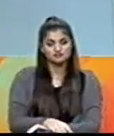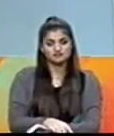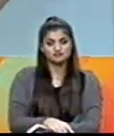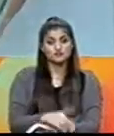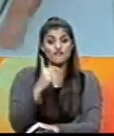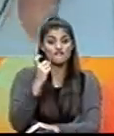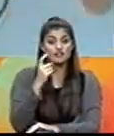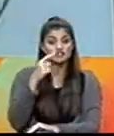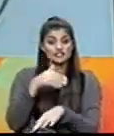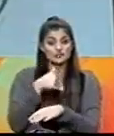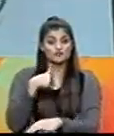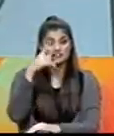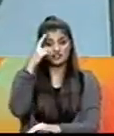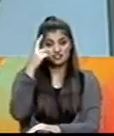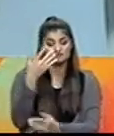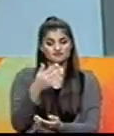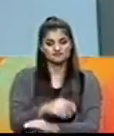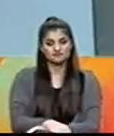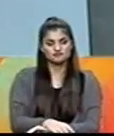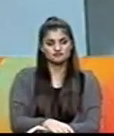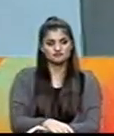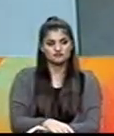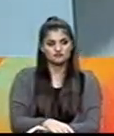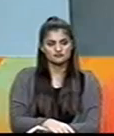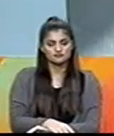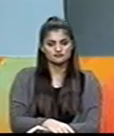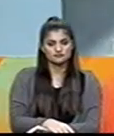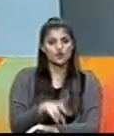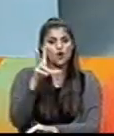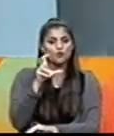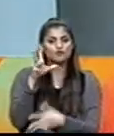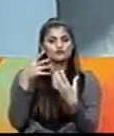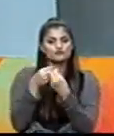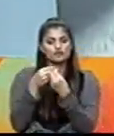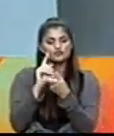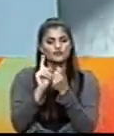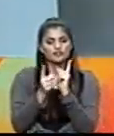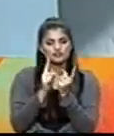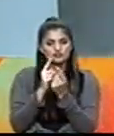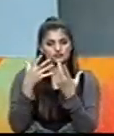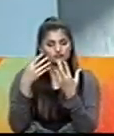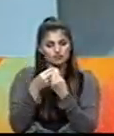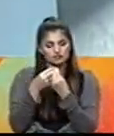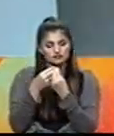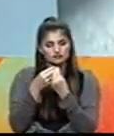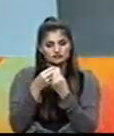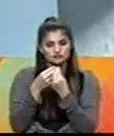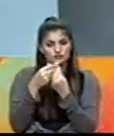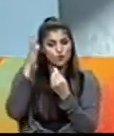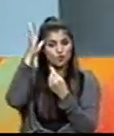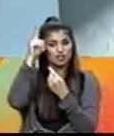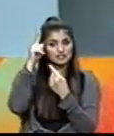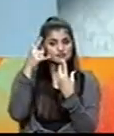saúde mental, no caso. As pessoas têm que... Ora, ao ovo juntaste o quê? Ao ovo juntei o leite